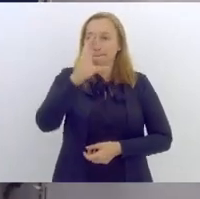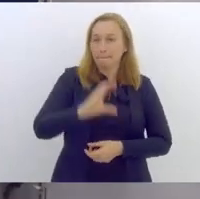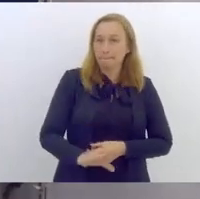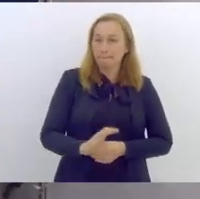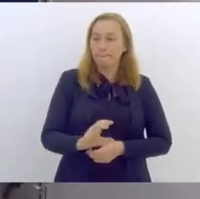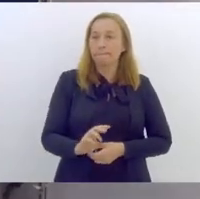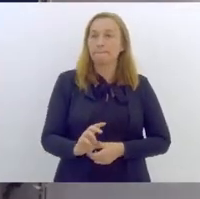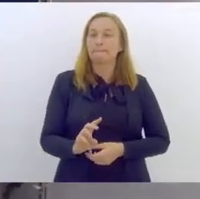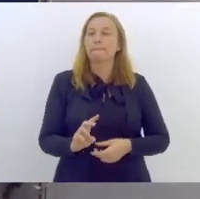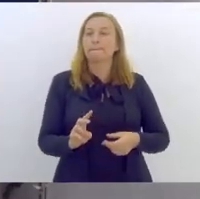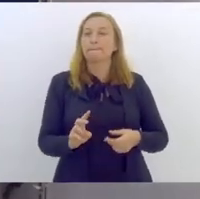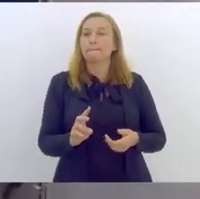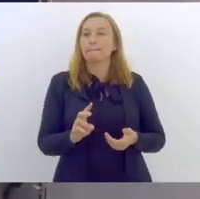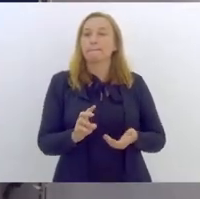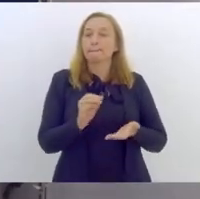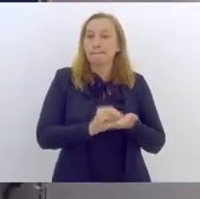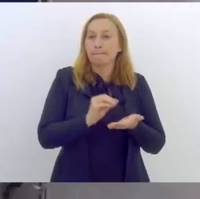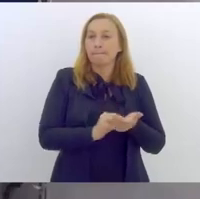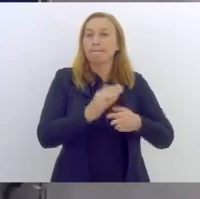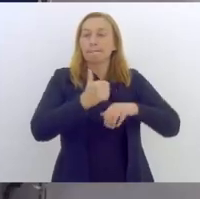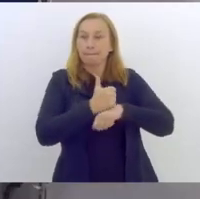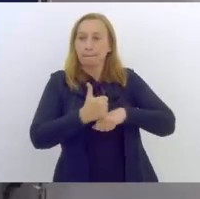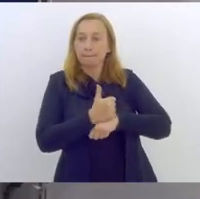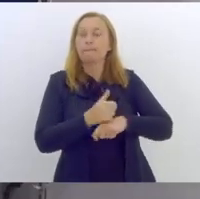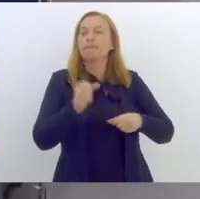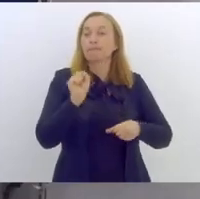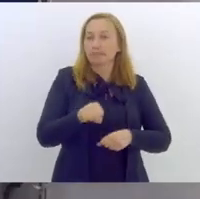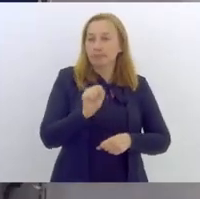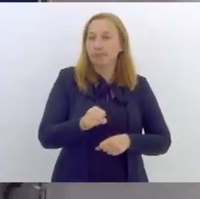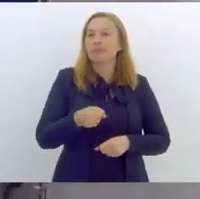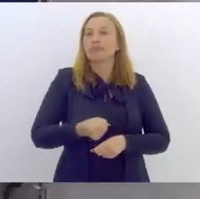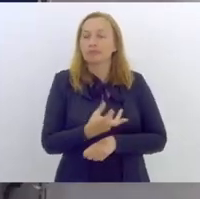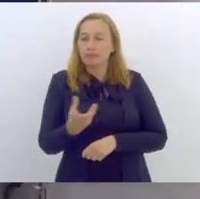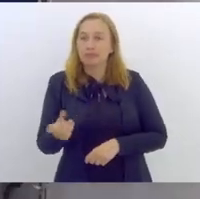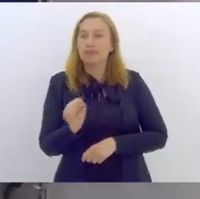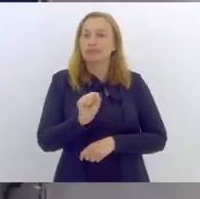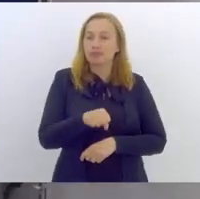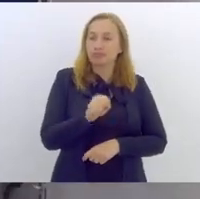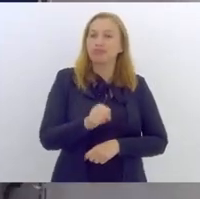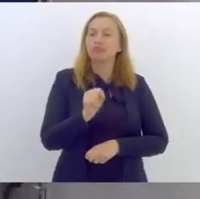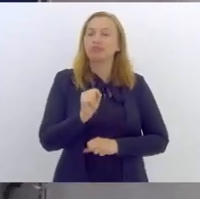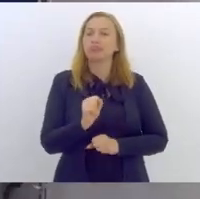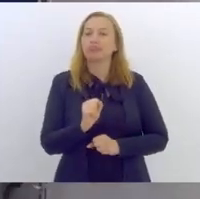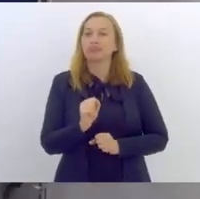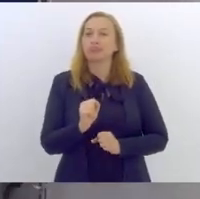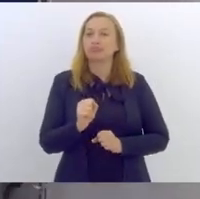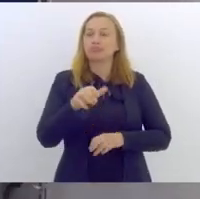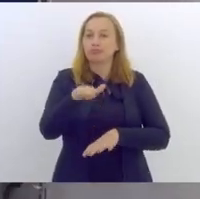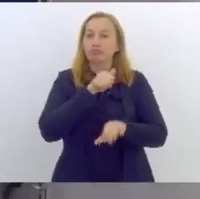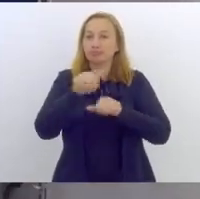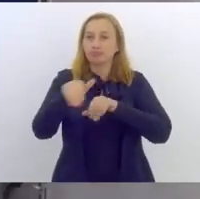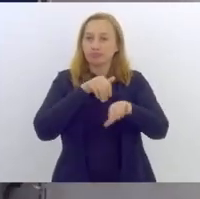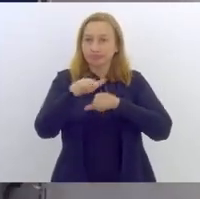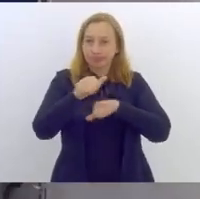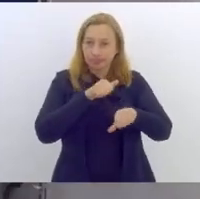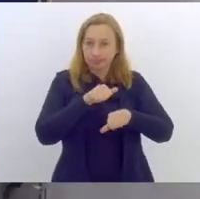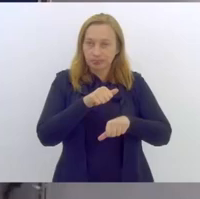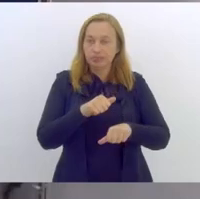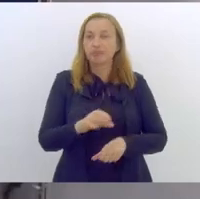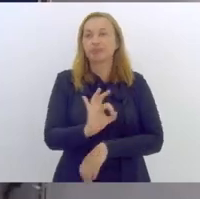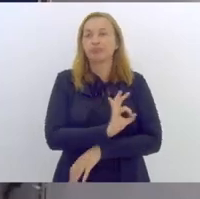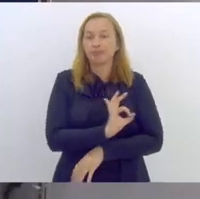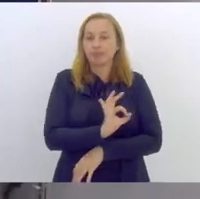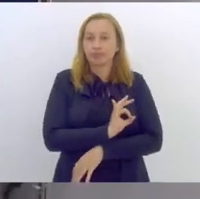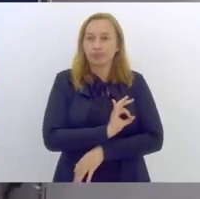vacâncias é que assim um quantitativo que pode ser absorvido pela polícia